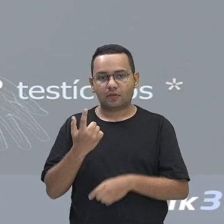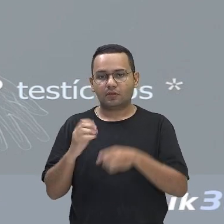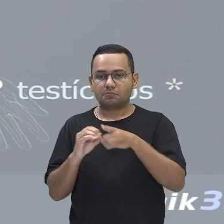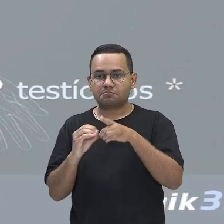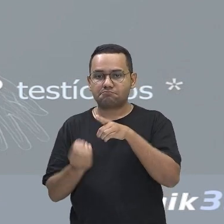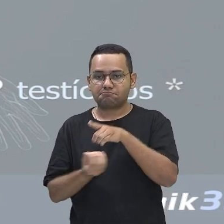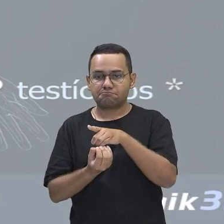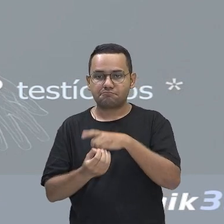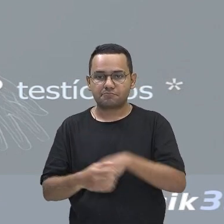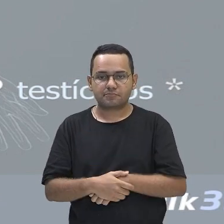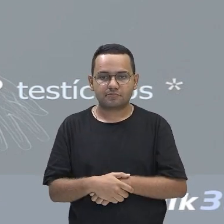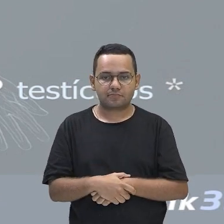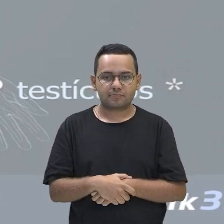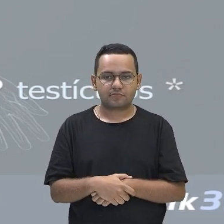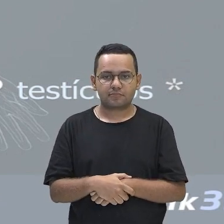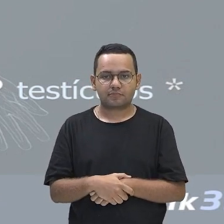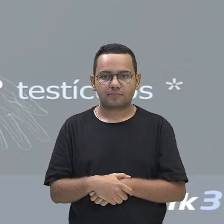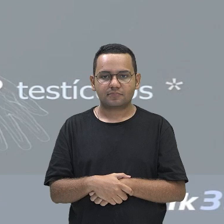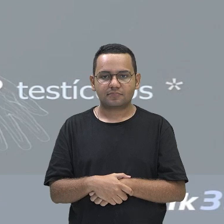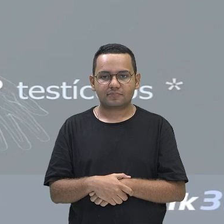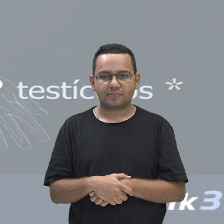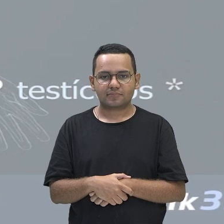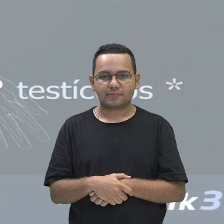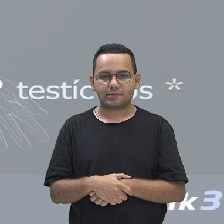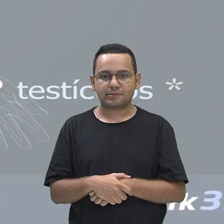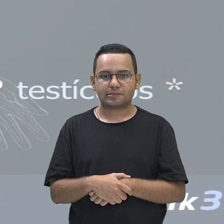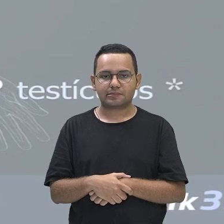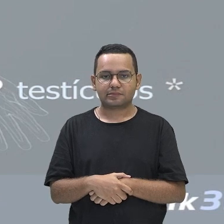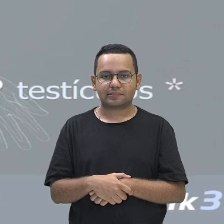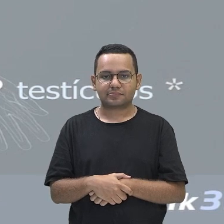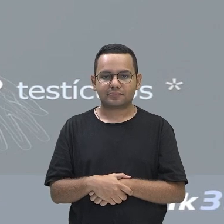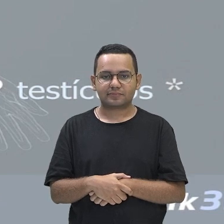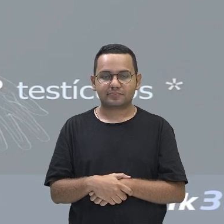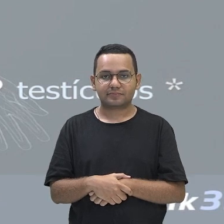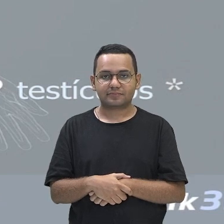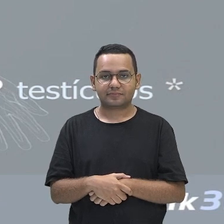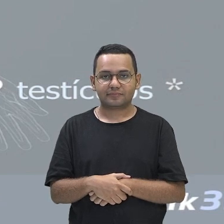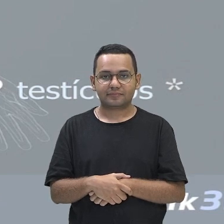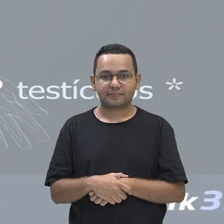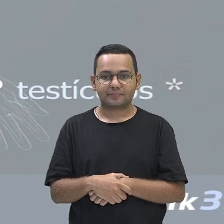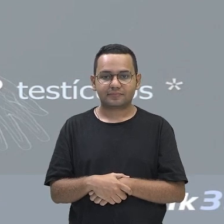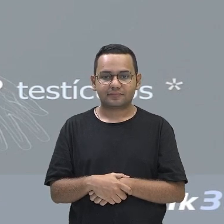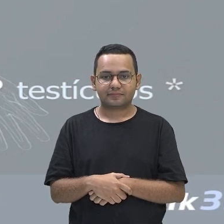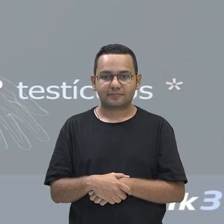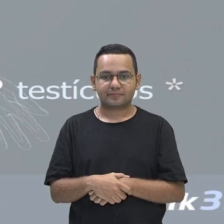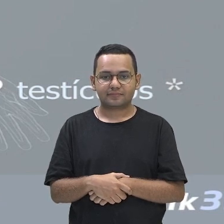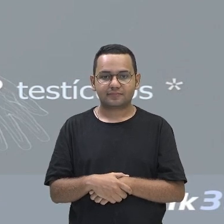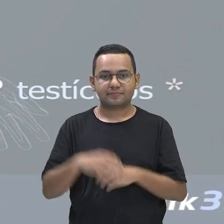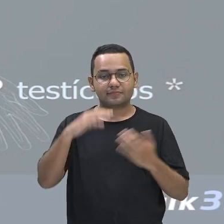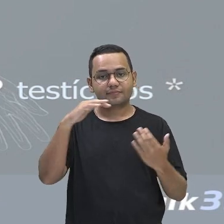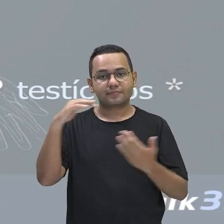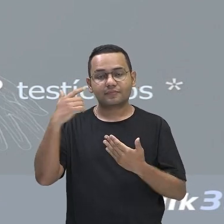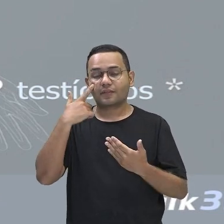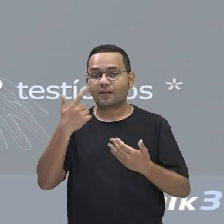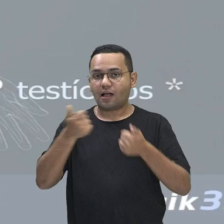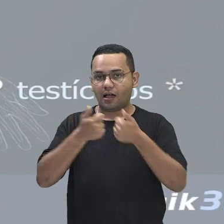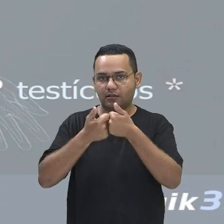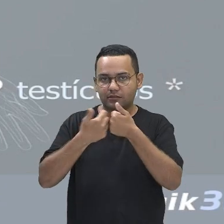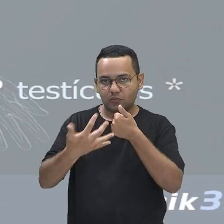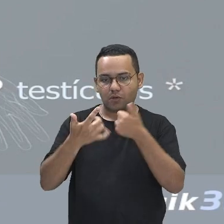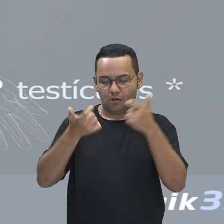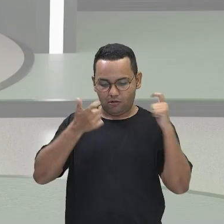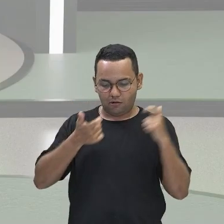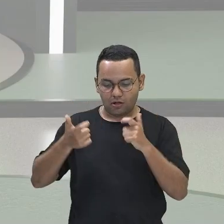está com a legenda, você consegue visualizar, tá bom? Então, eu queria mostrar nesse momento a anatomia, onde que cada uma está